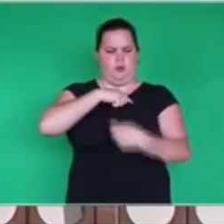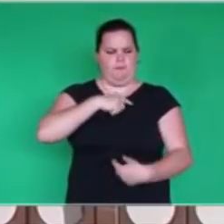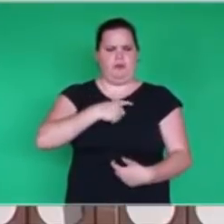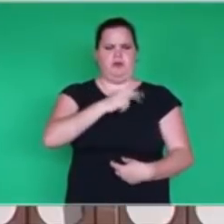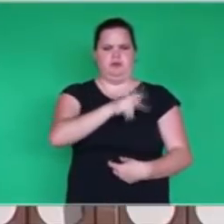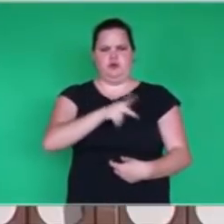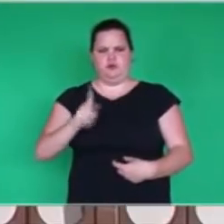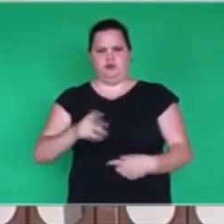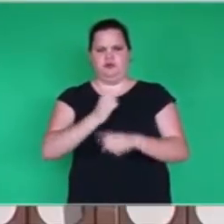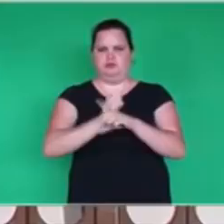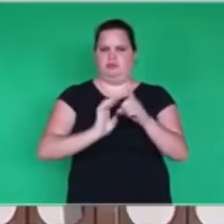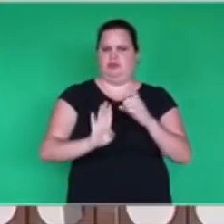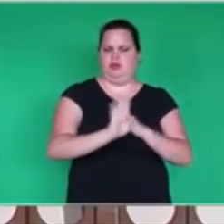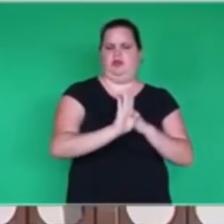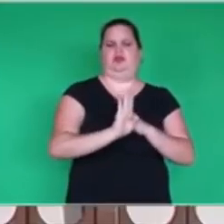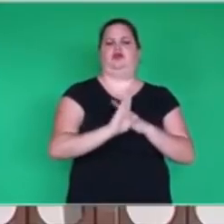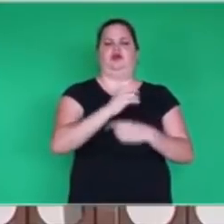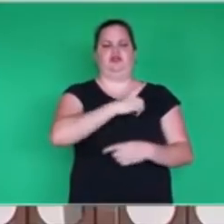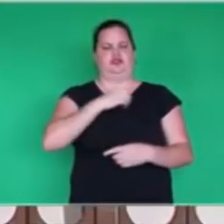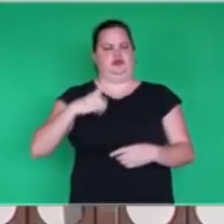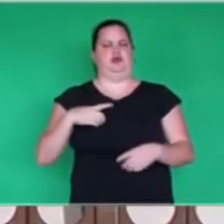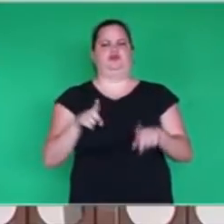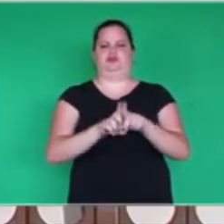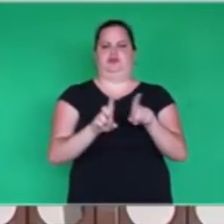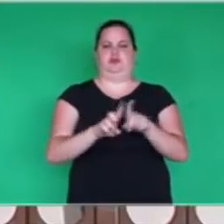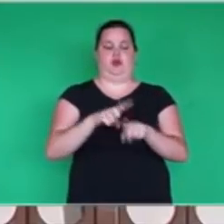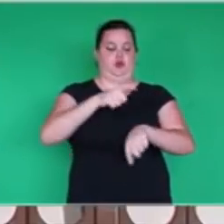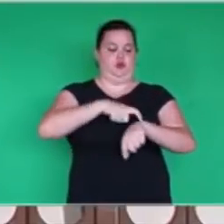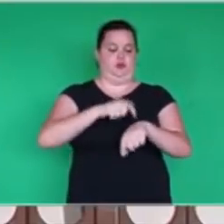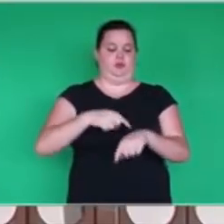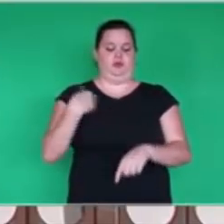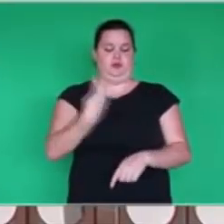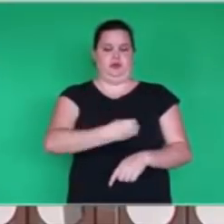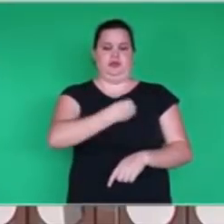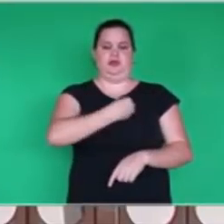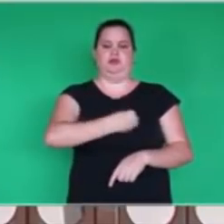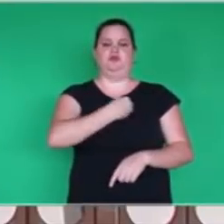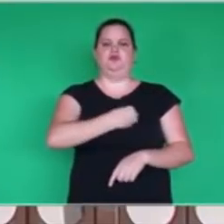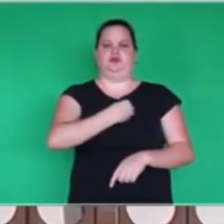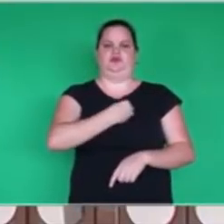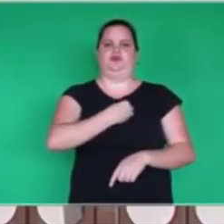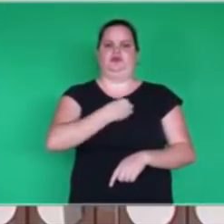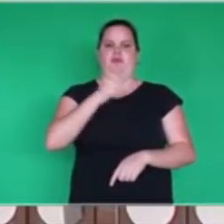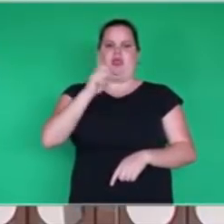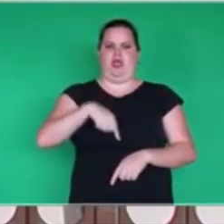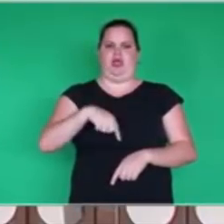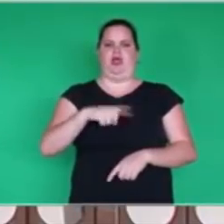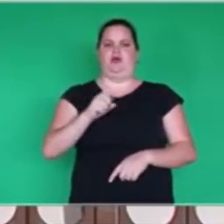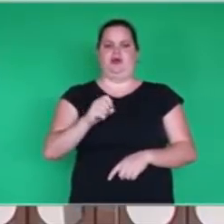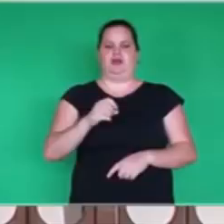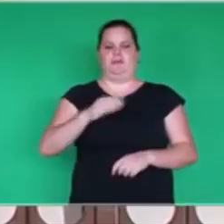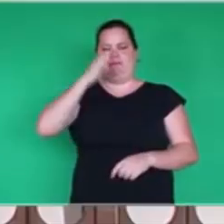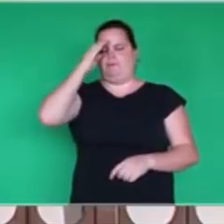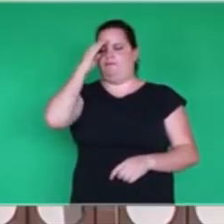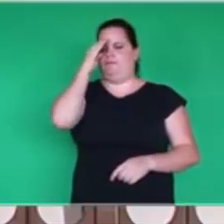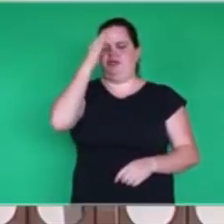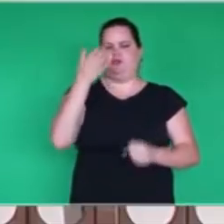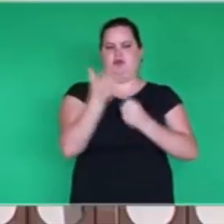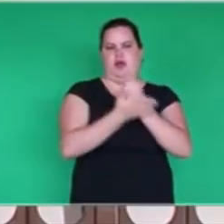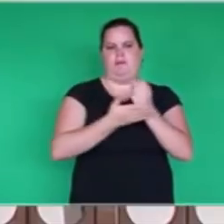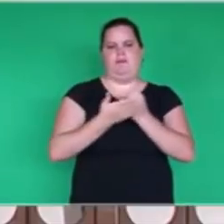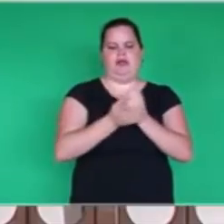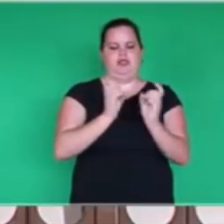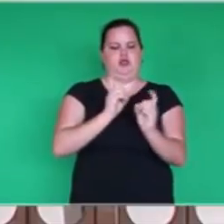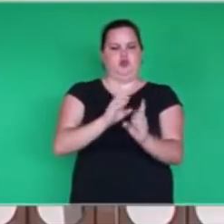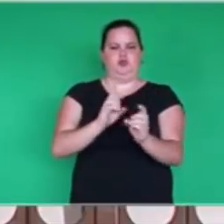escola dominical, do momento que nós estamos vivendo, da essência doutrinária para esse tempo que